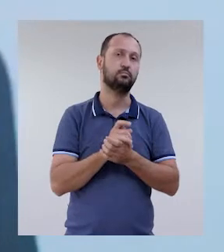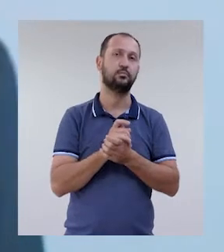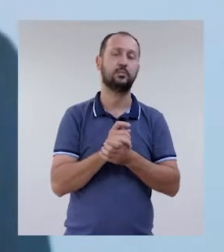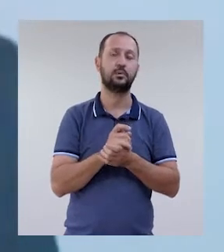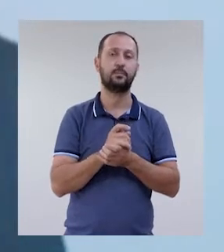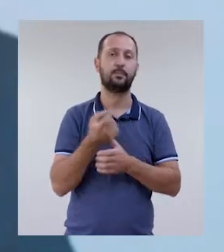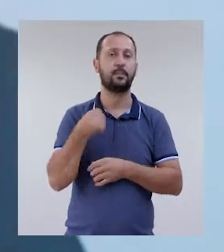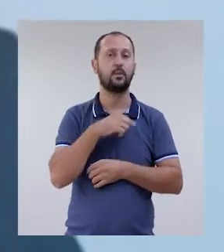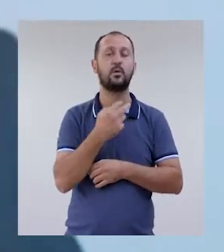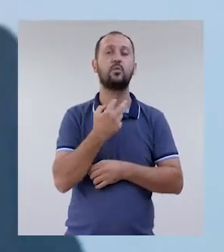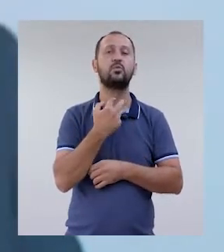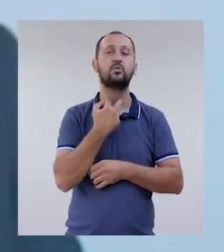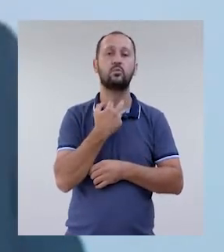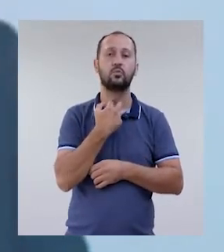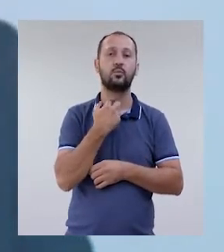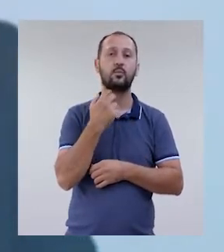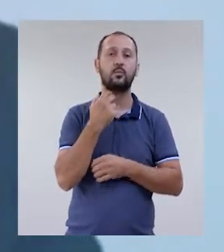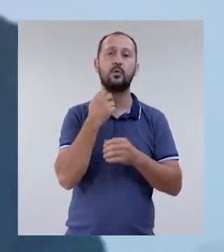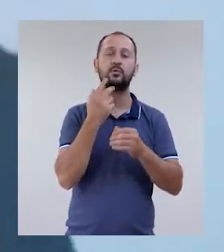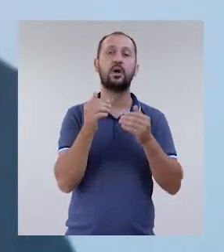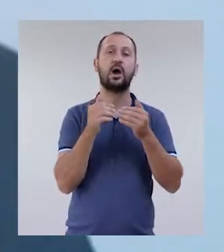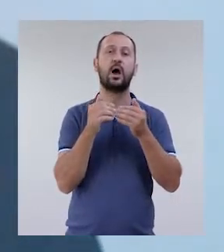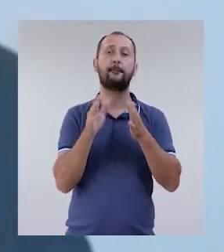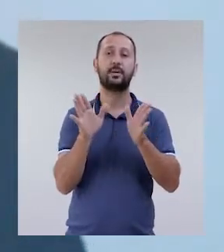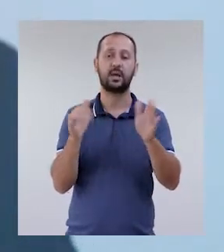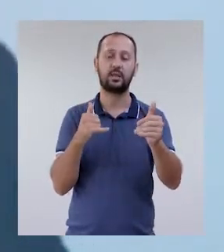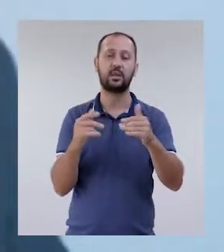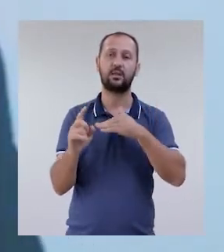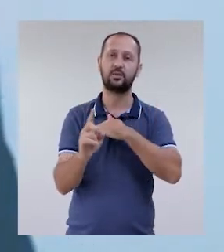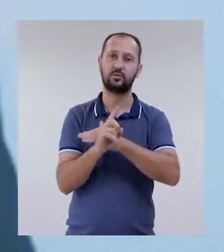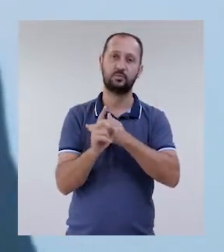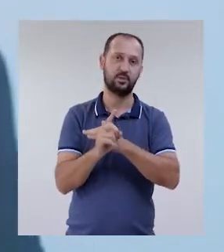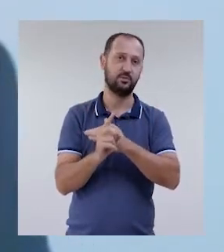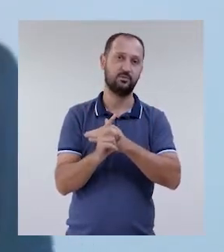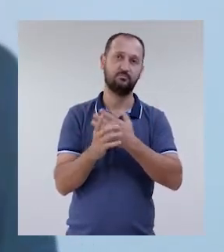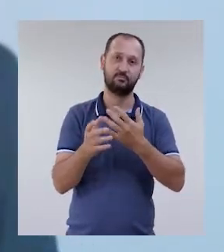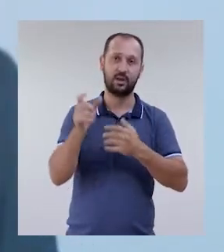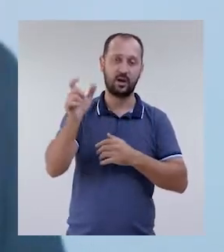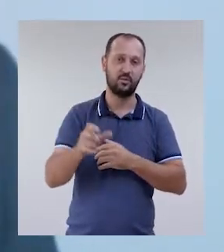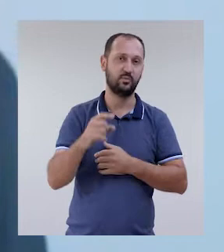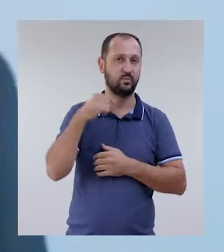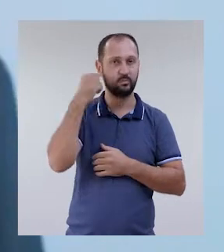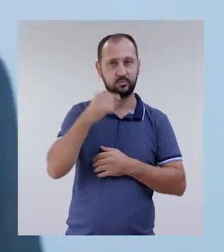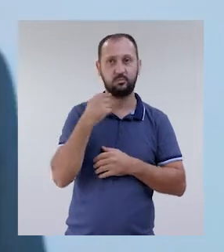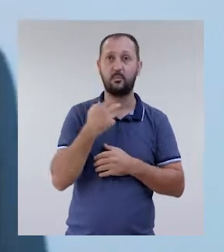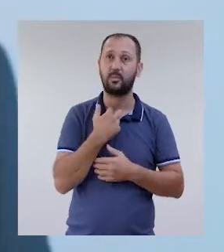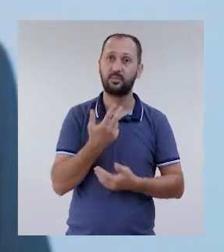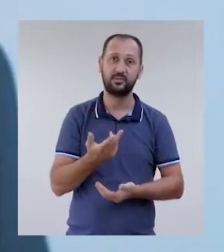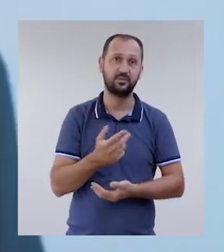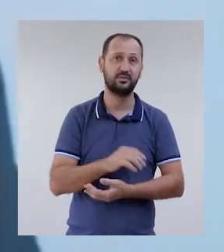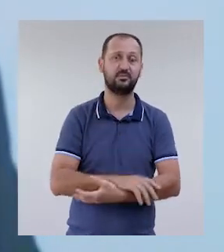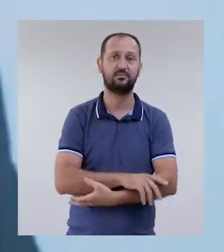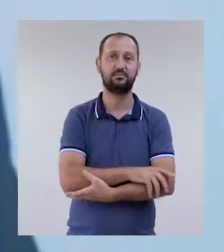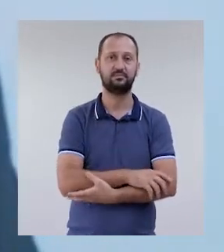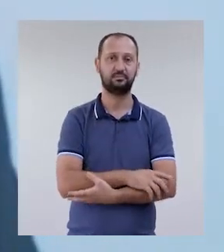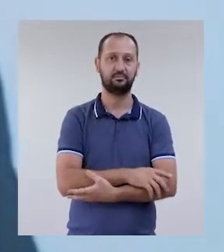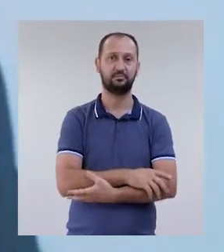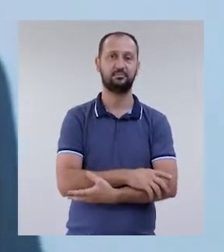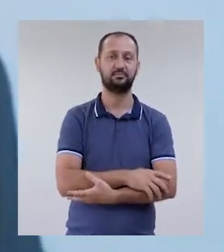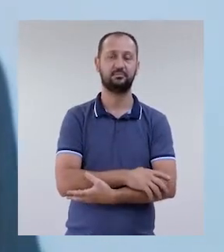exemplo, nós não podemos nem abrir o gabinete para atendimento, né, aos advogados.